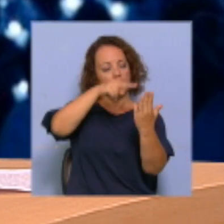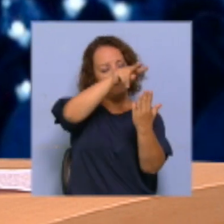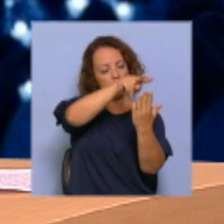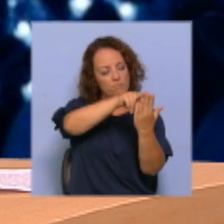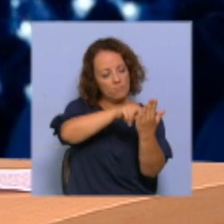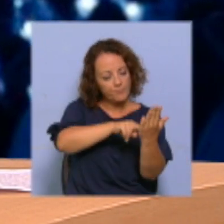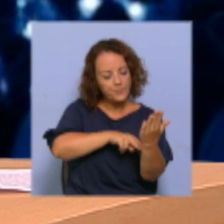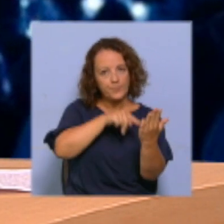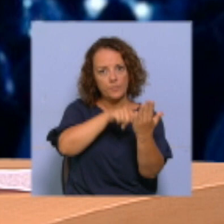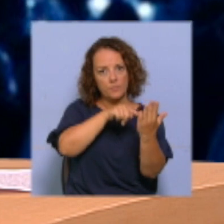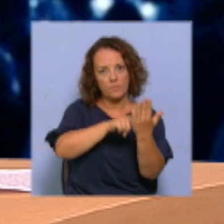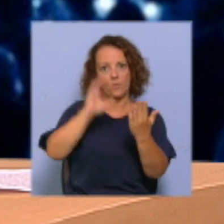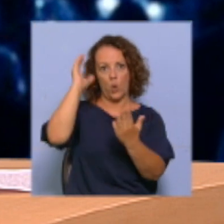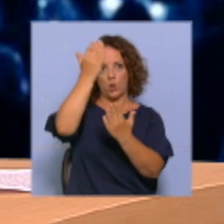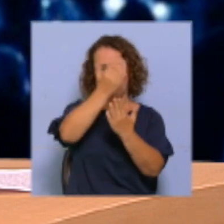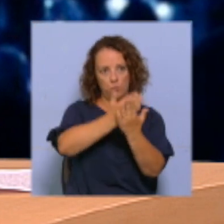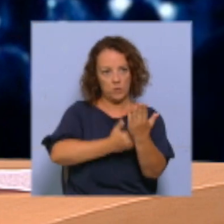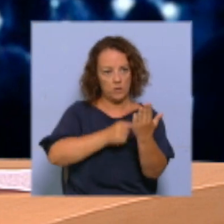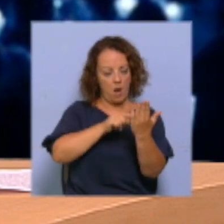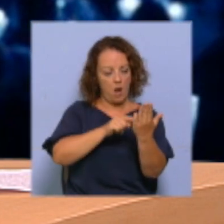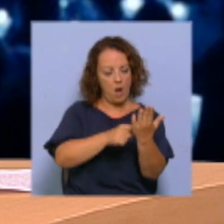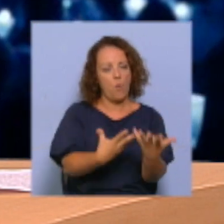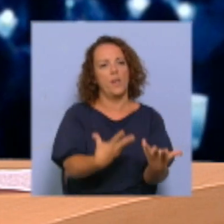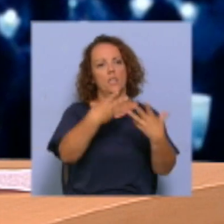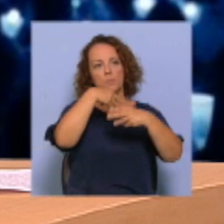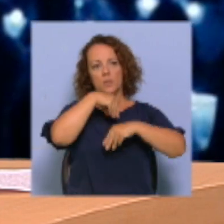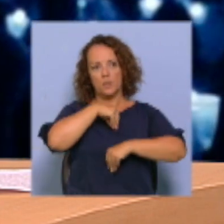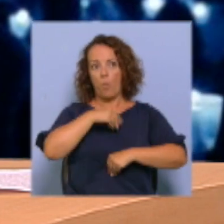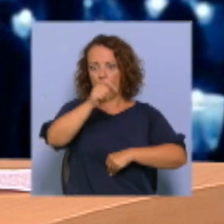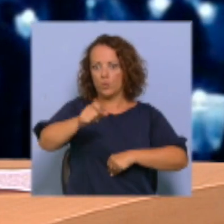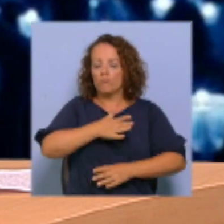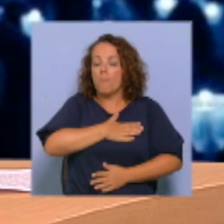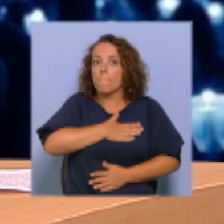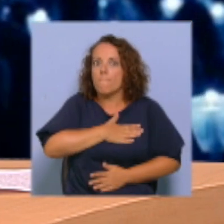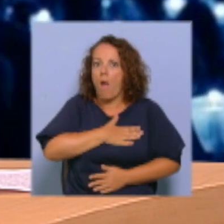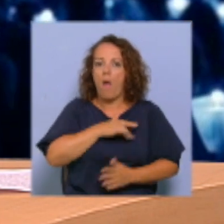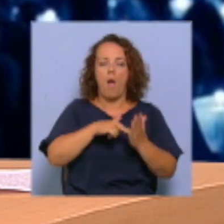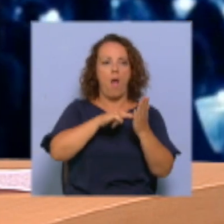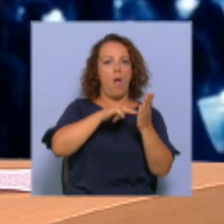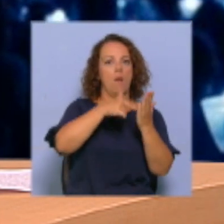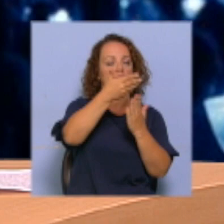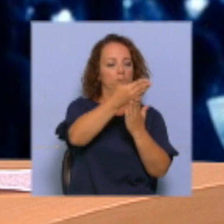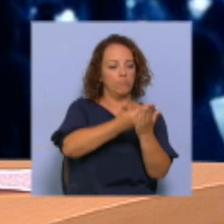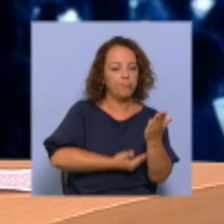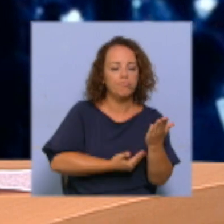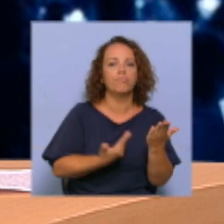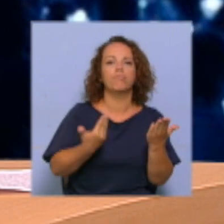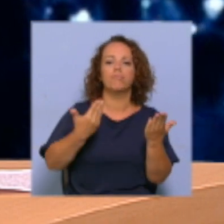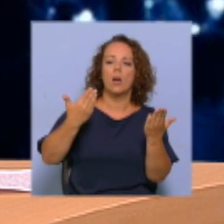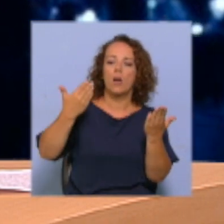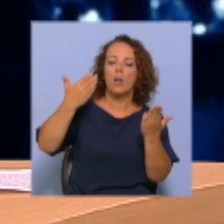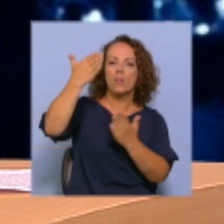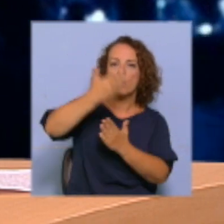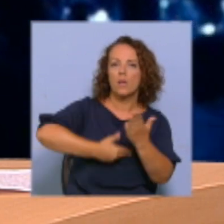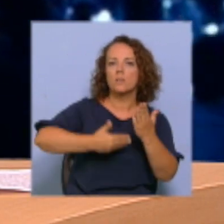da nossa Constituição, e que são pessoas que amam a Constituição, que amam a Declaração Universal dos